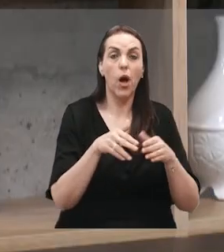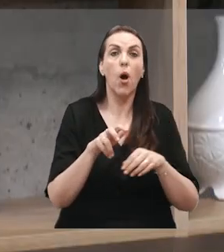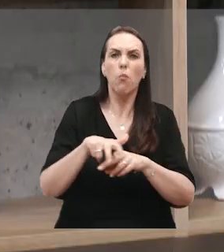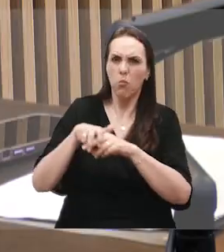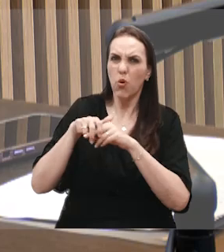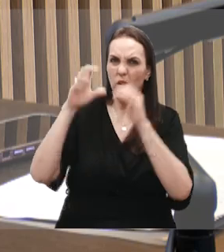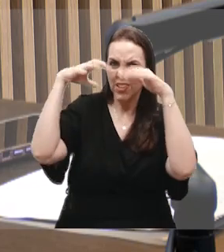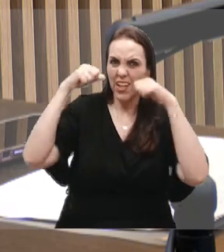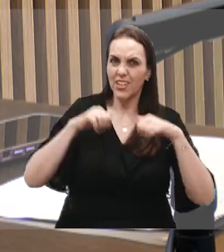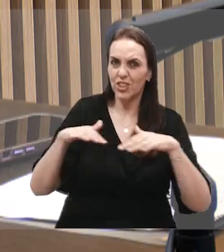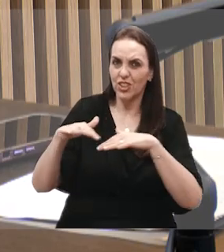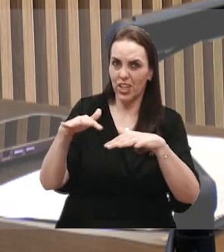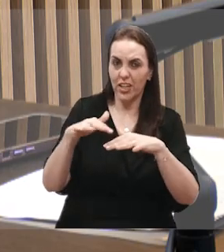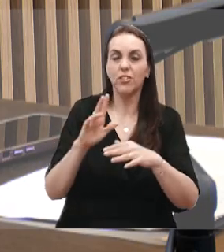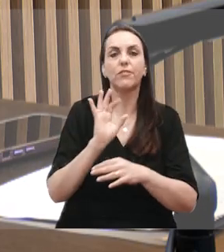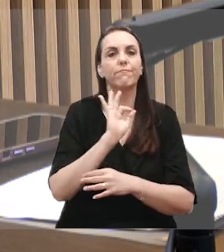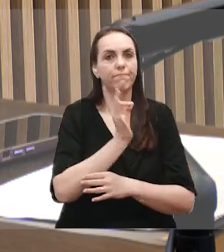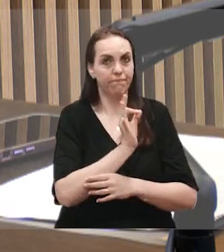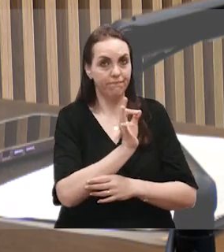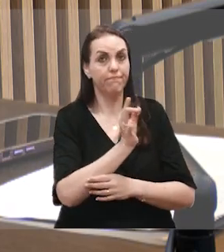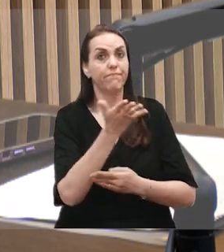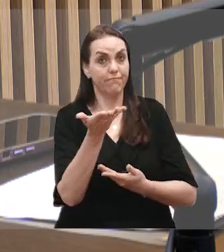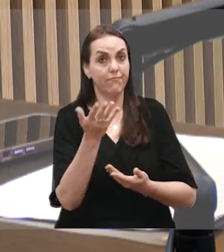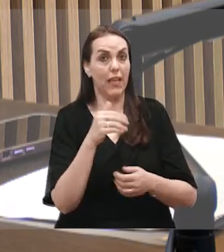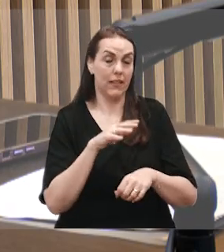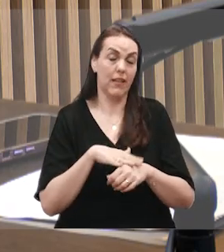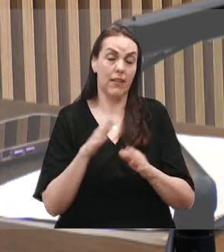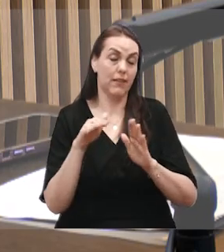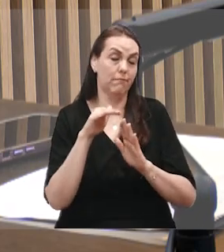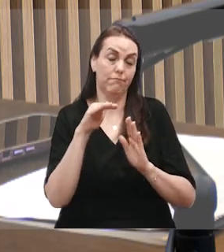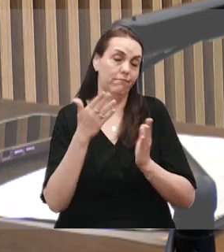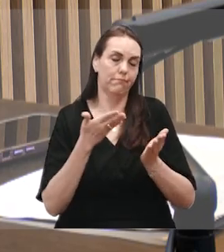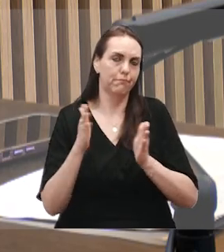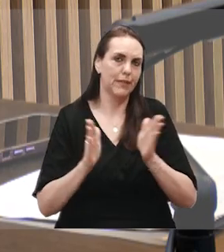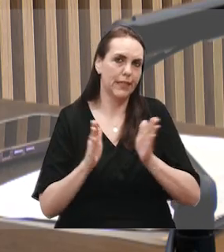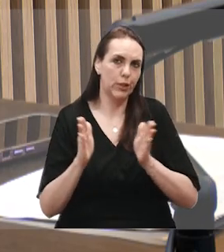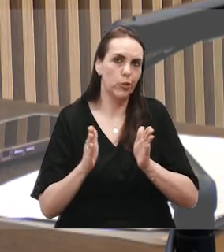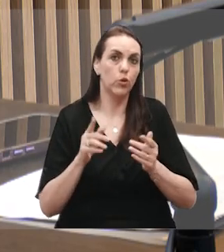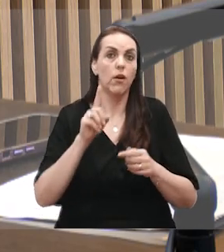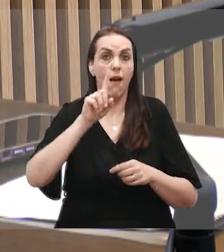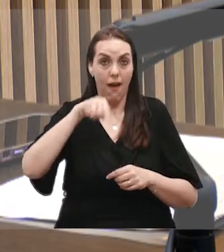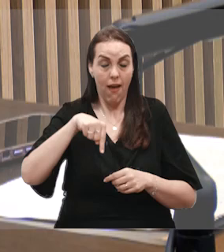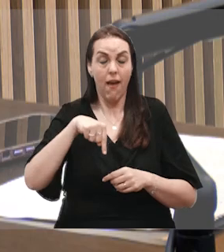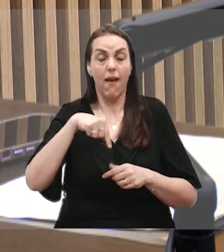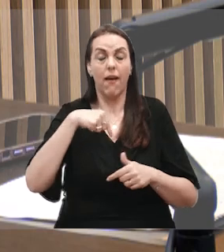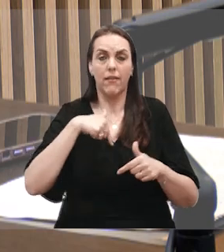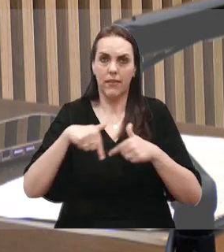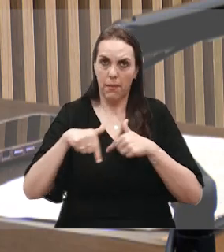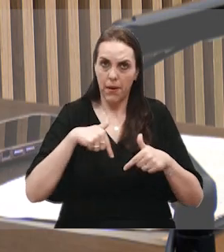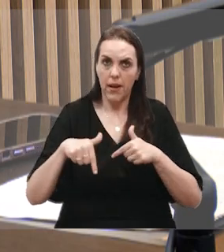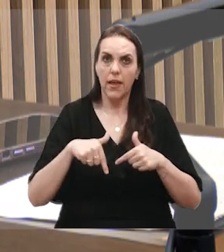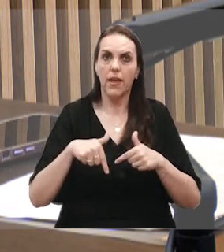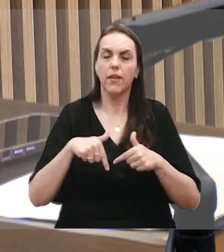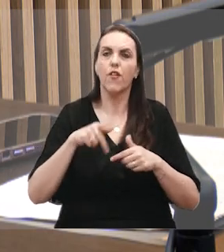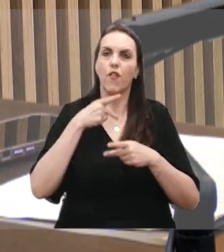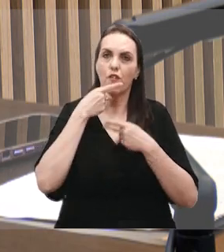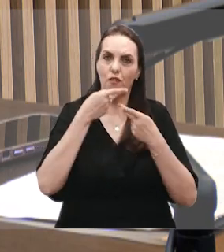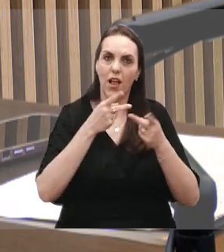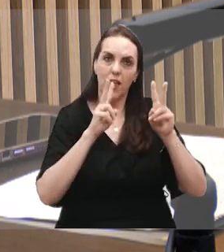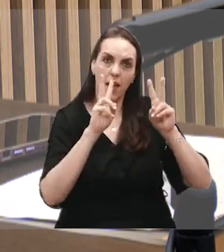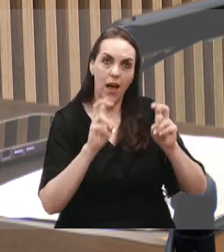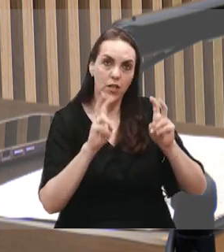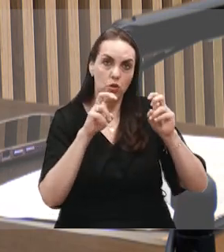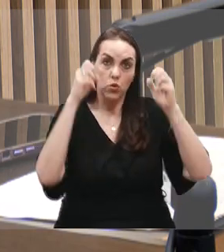passado. Até mesmo da questão das enchentes, né? A gente trabalhou... eu levantei a questão das enchentes